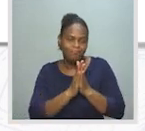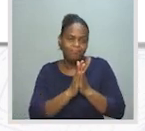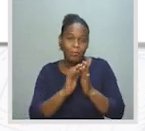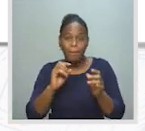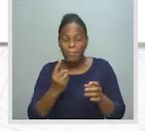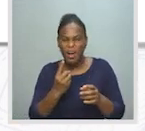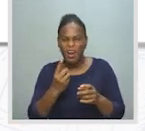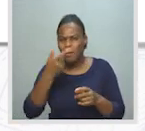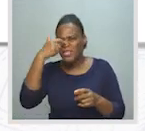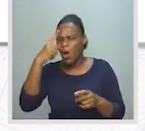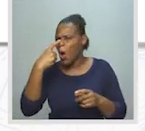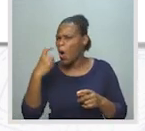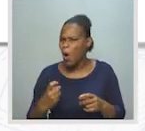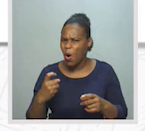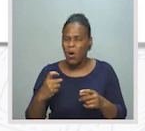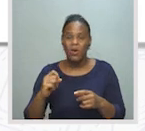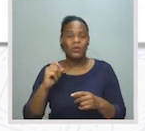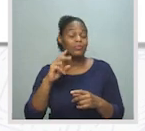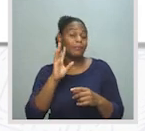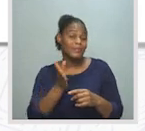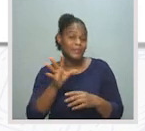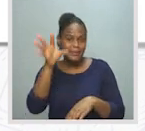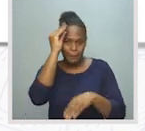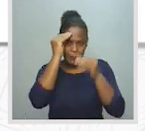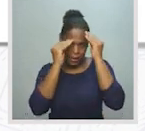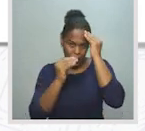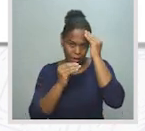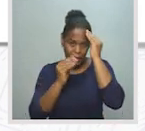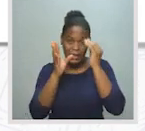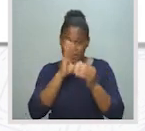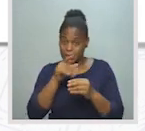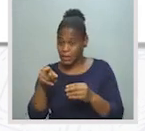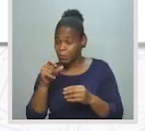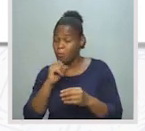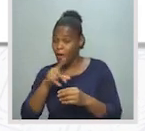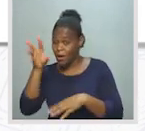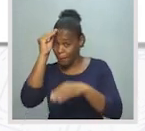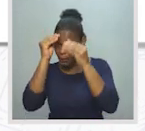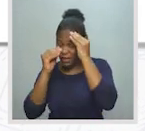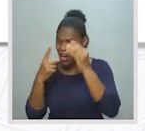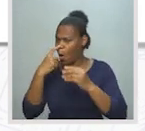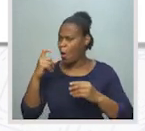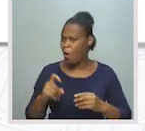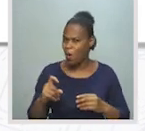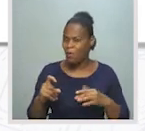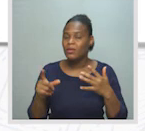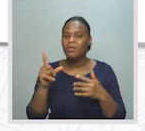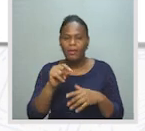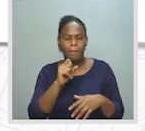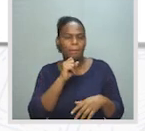religião. Para odiar, as pessoas precisam aprender. E se podem aprender a